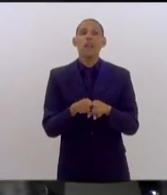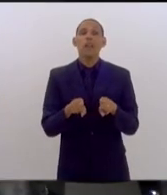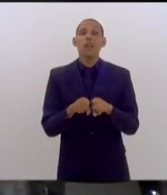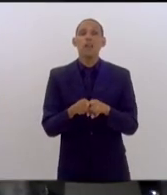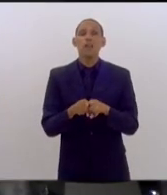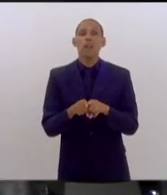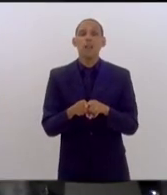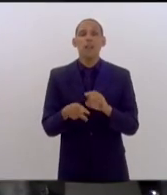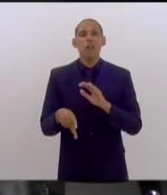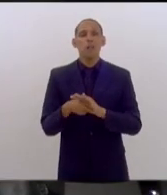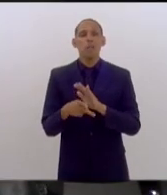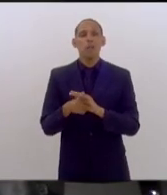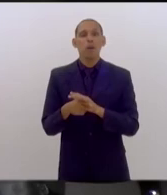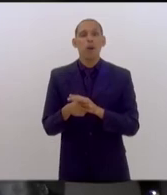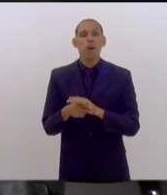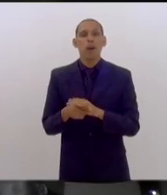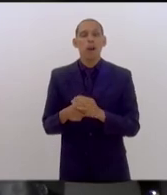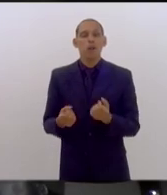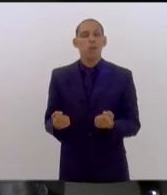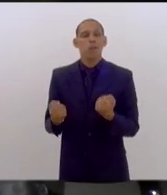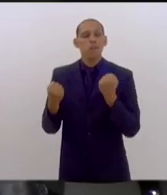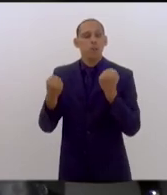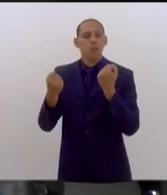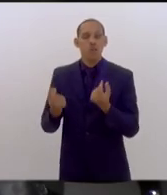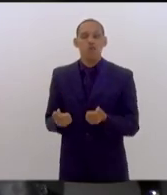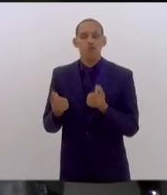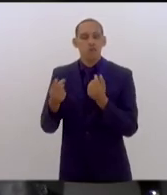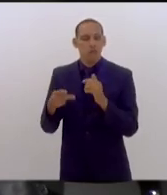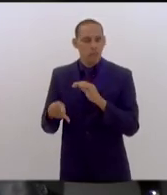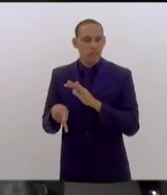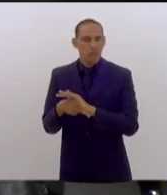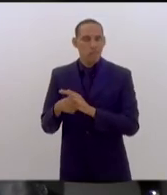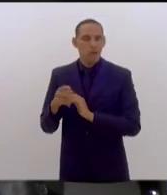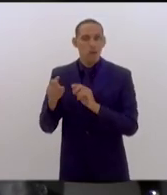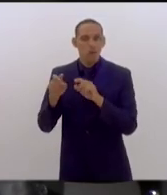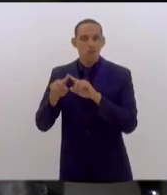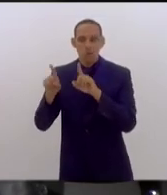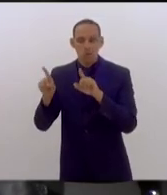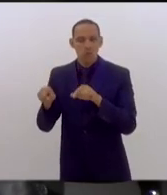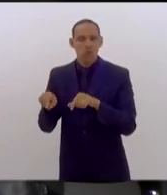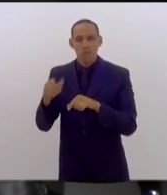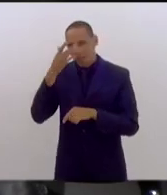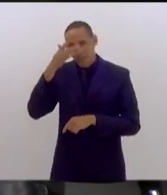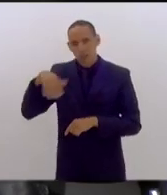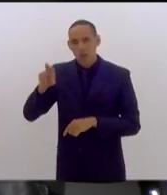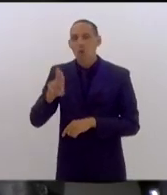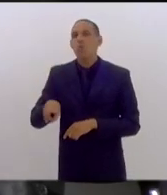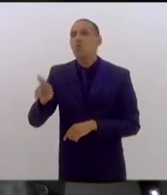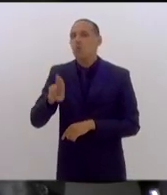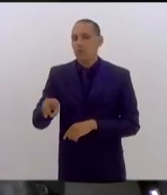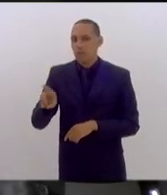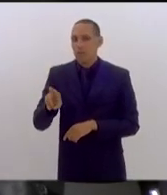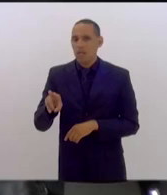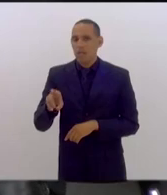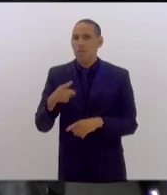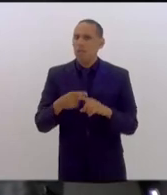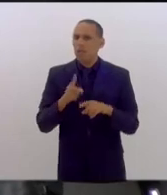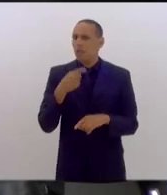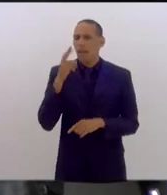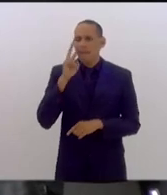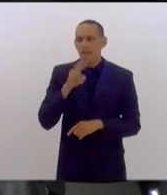poder aquisitivo do usuário o que nós vimos aqui na superia claramente é que você tem um